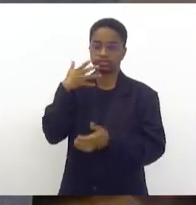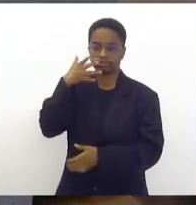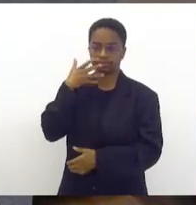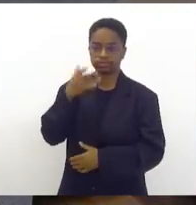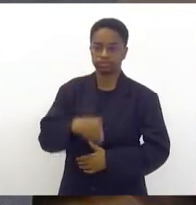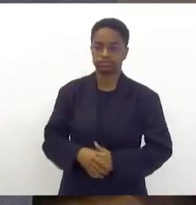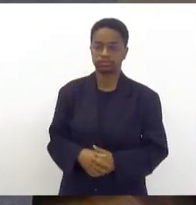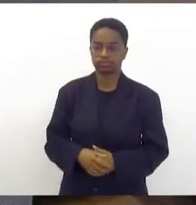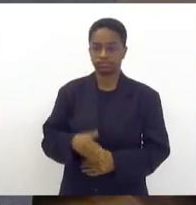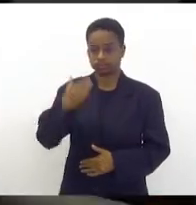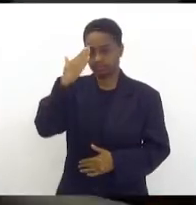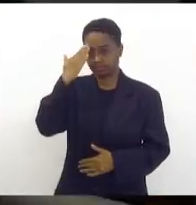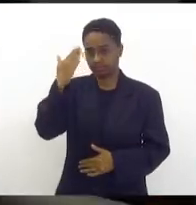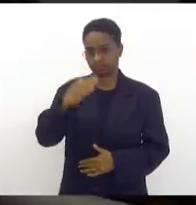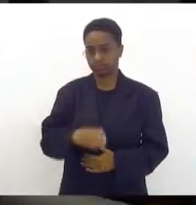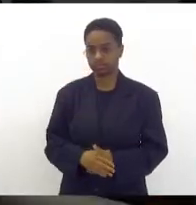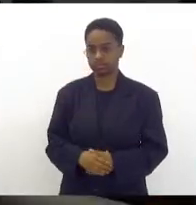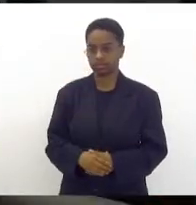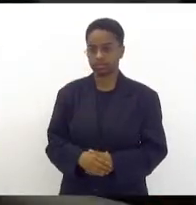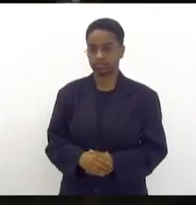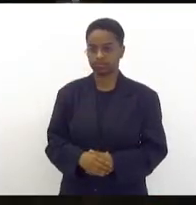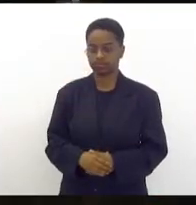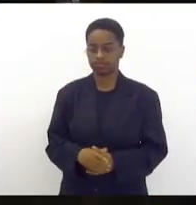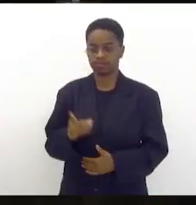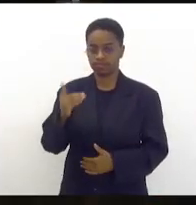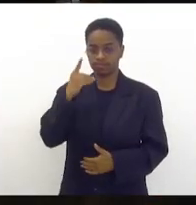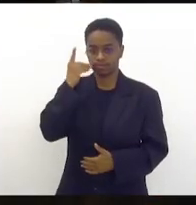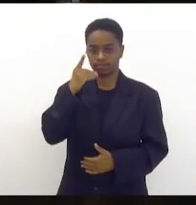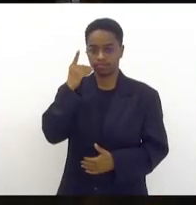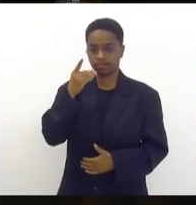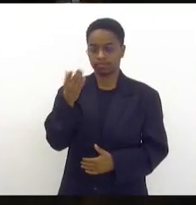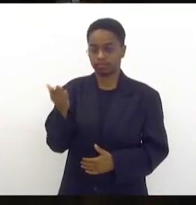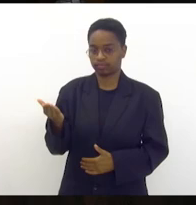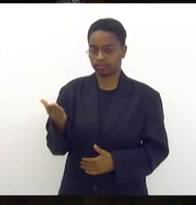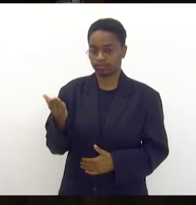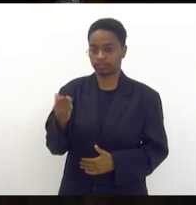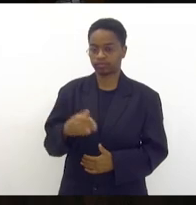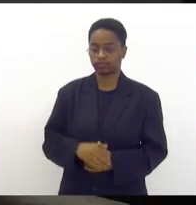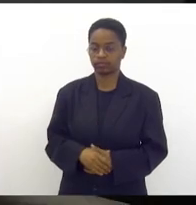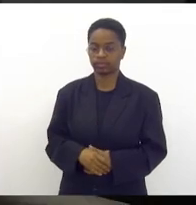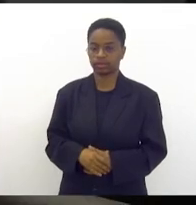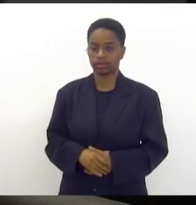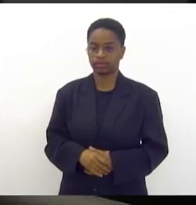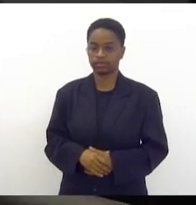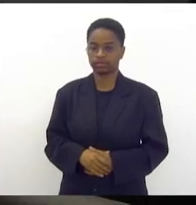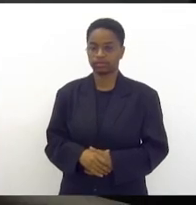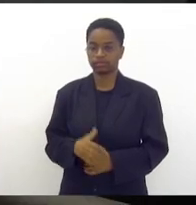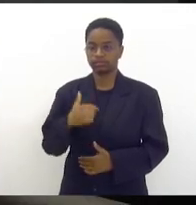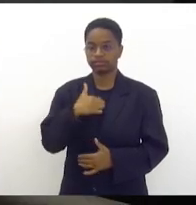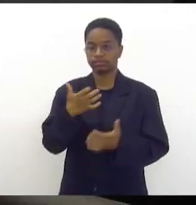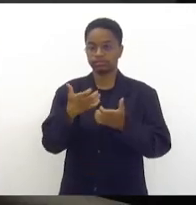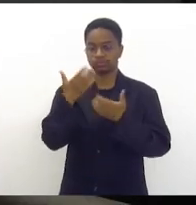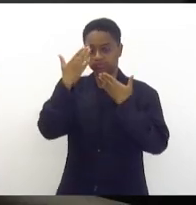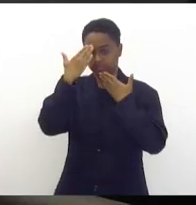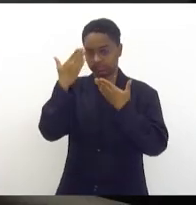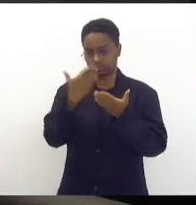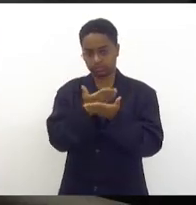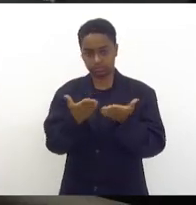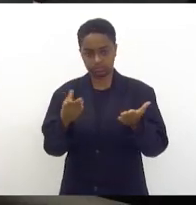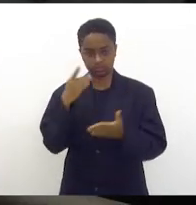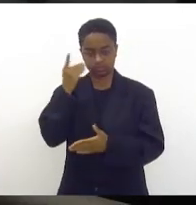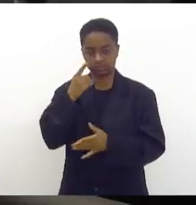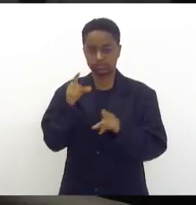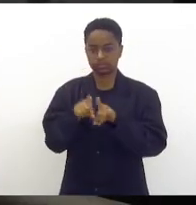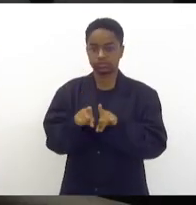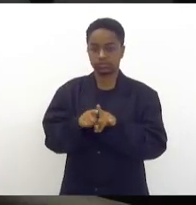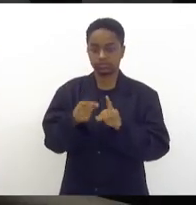Obrigado aí. Nosso nobre deputado Serafim, com a palavra. Presidente, quero agradecer a todos os deputados, especialmente os